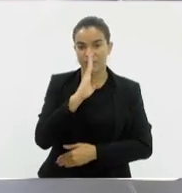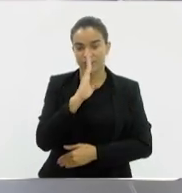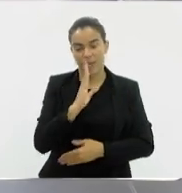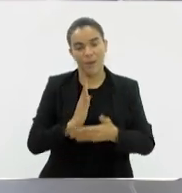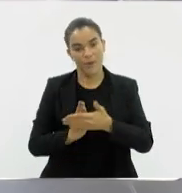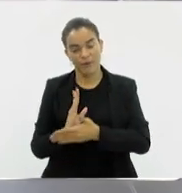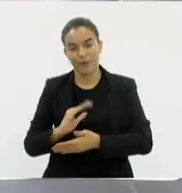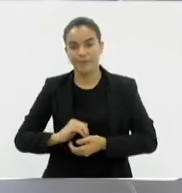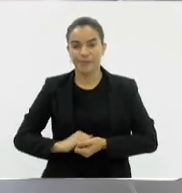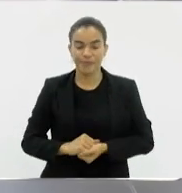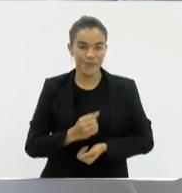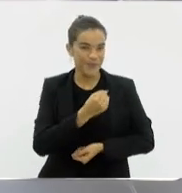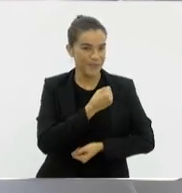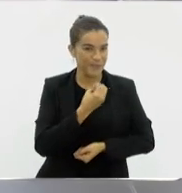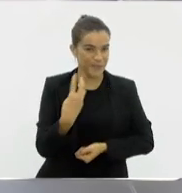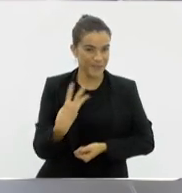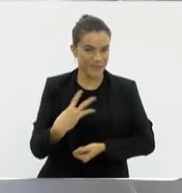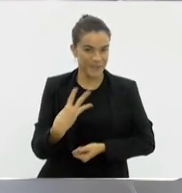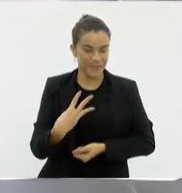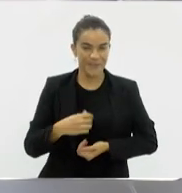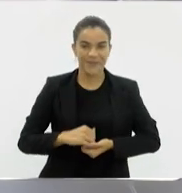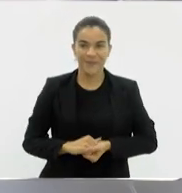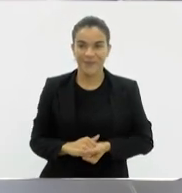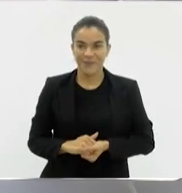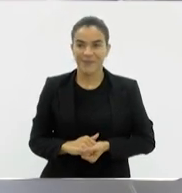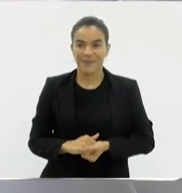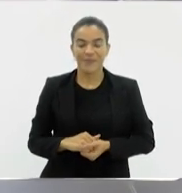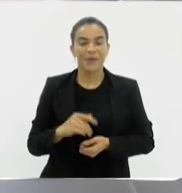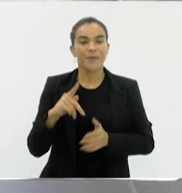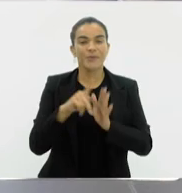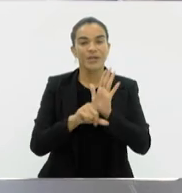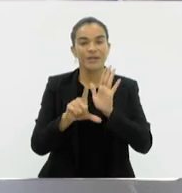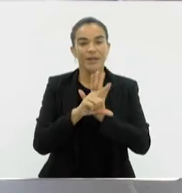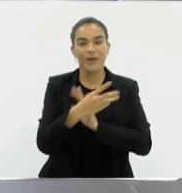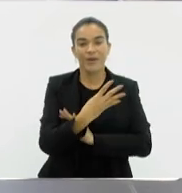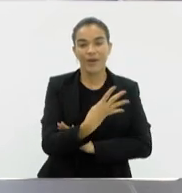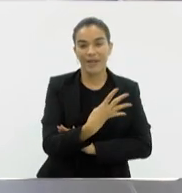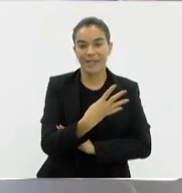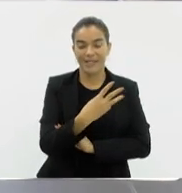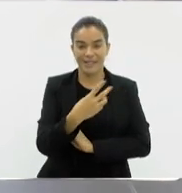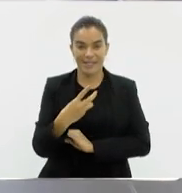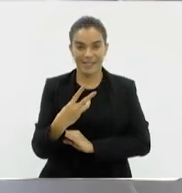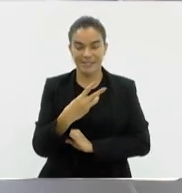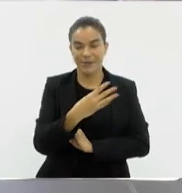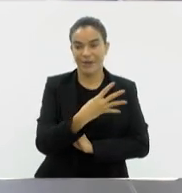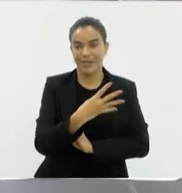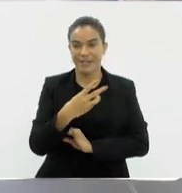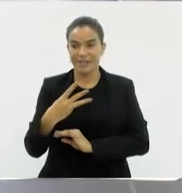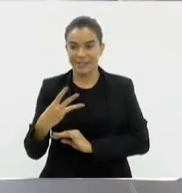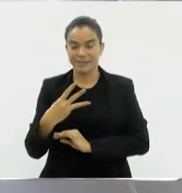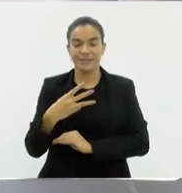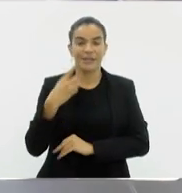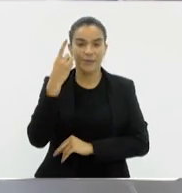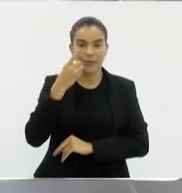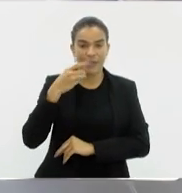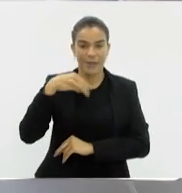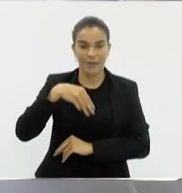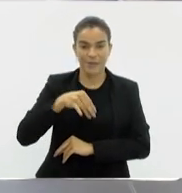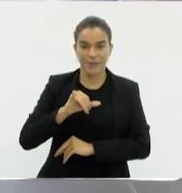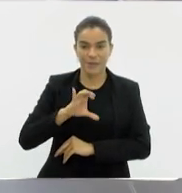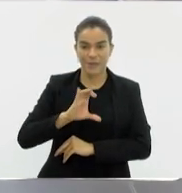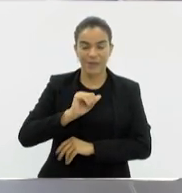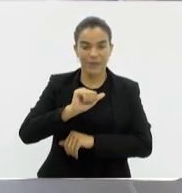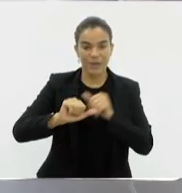Aprovado. Item 3 da pauta. PL 2343 de 23, de autoria do deputado Carlos Mink, que altera a